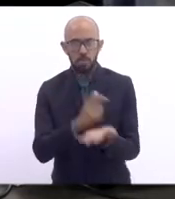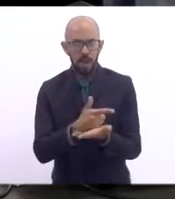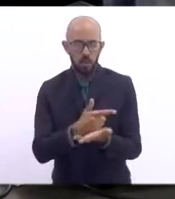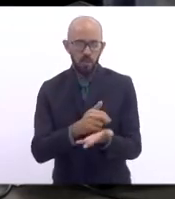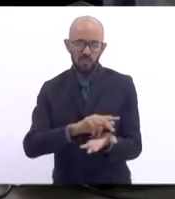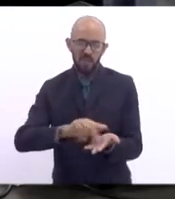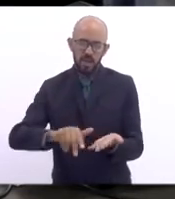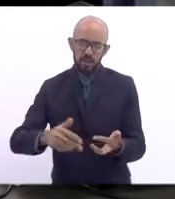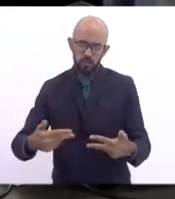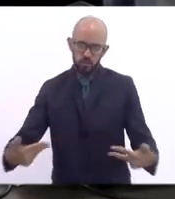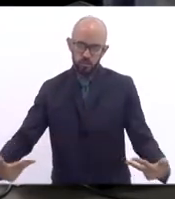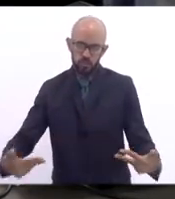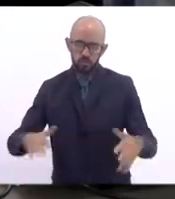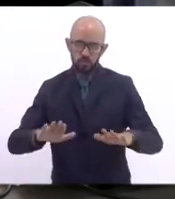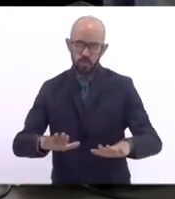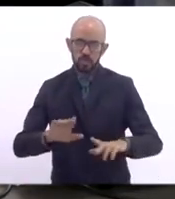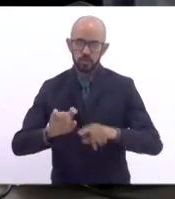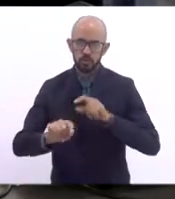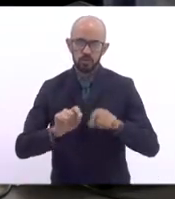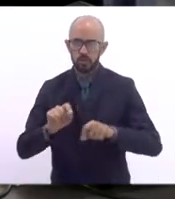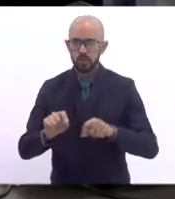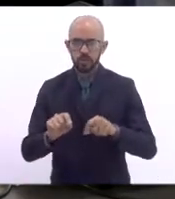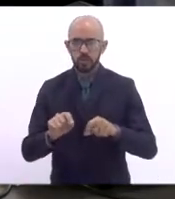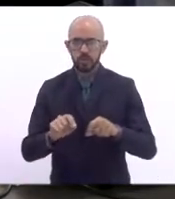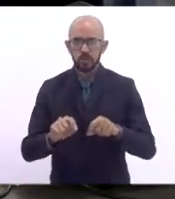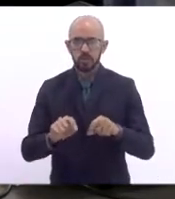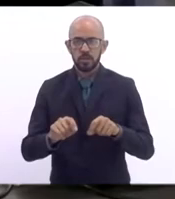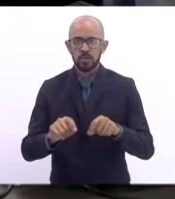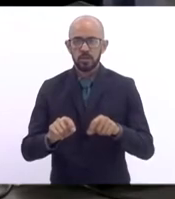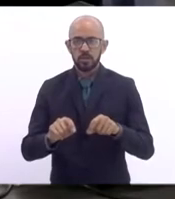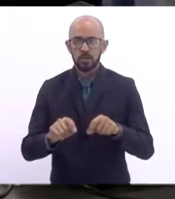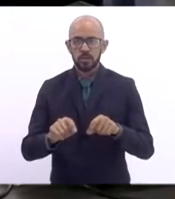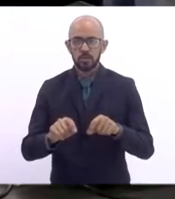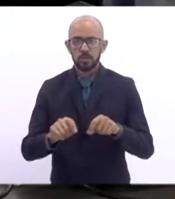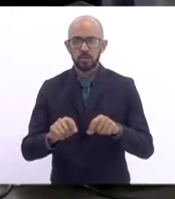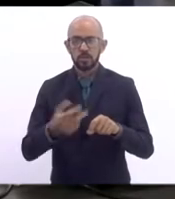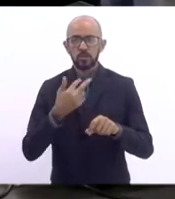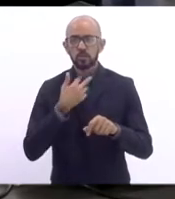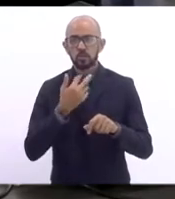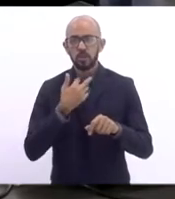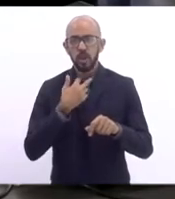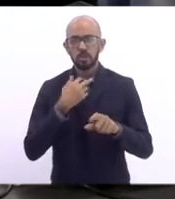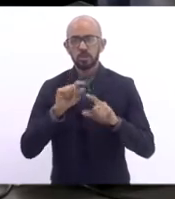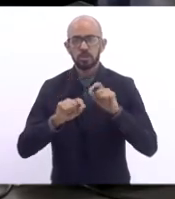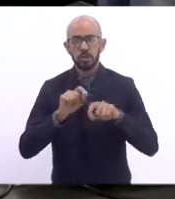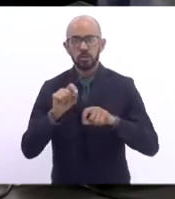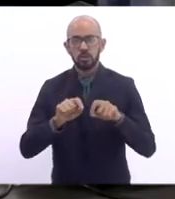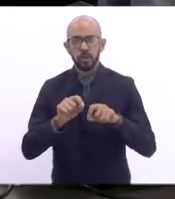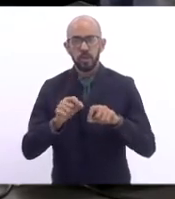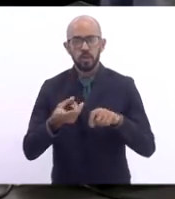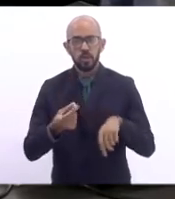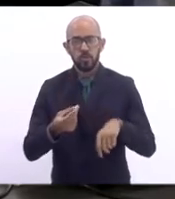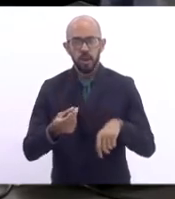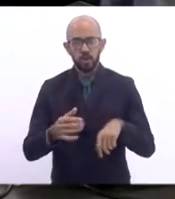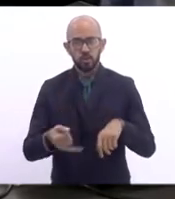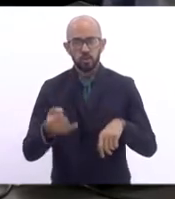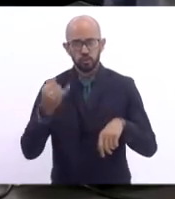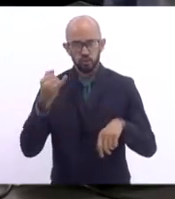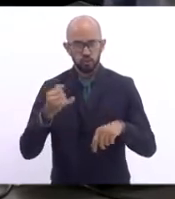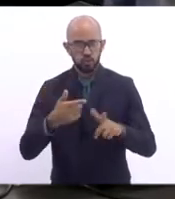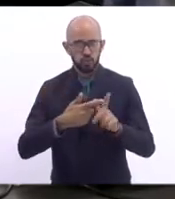não não deveria ser com valores de juros de mora de